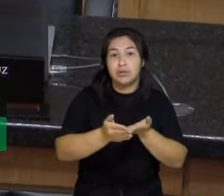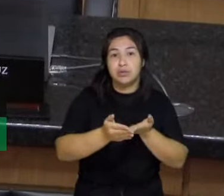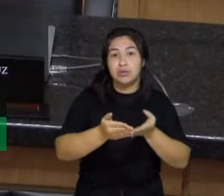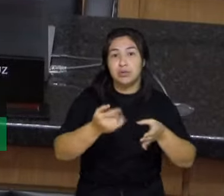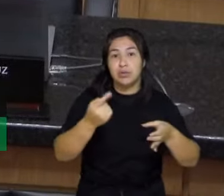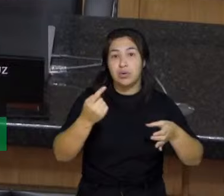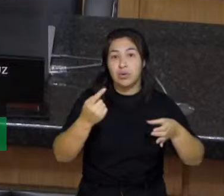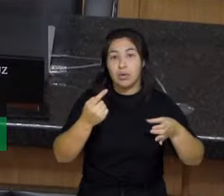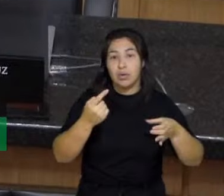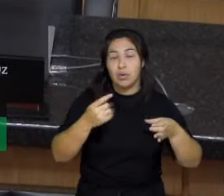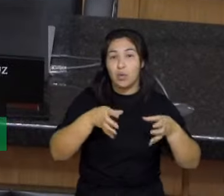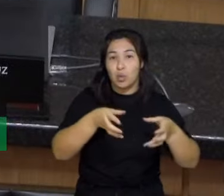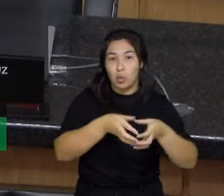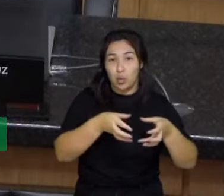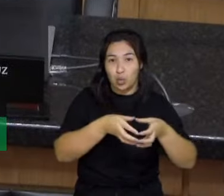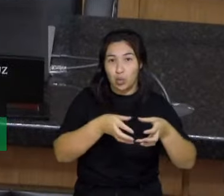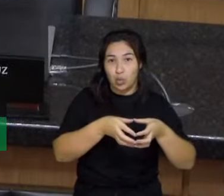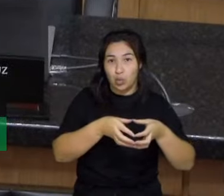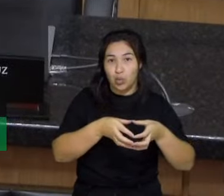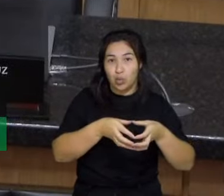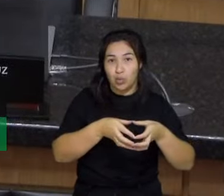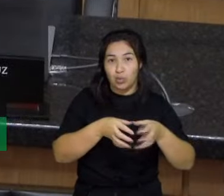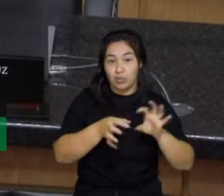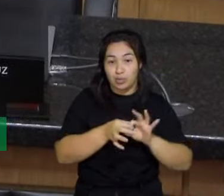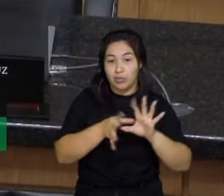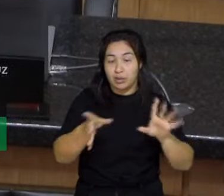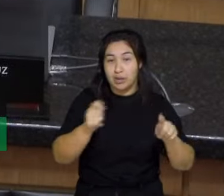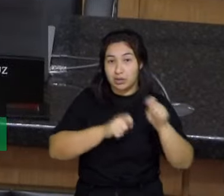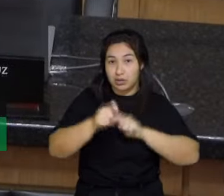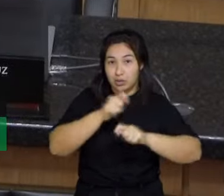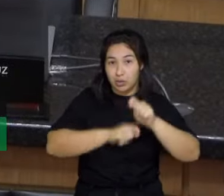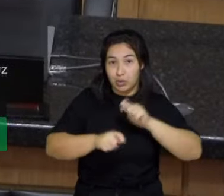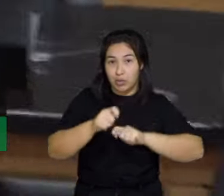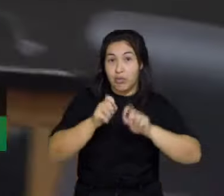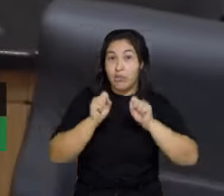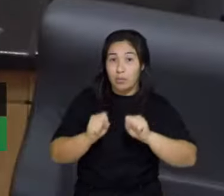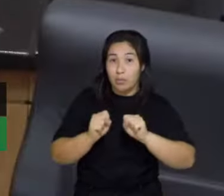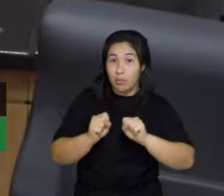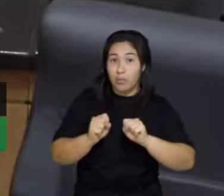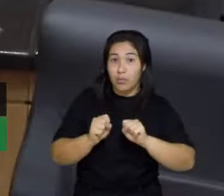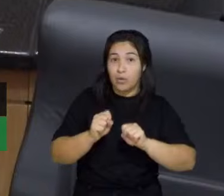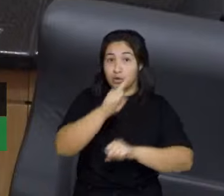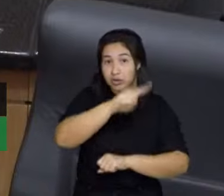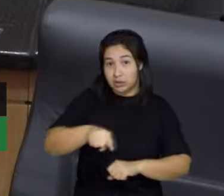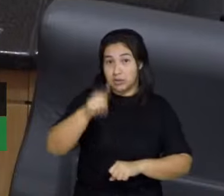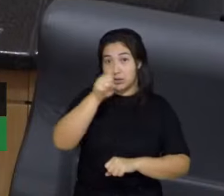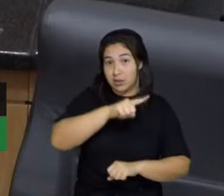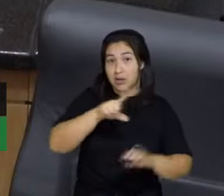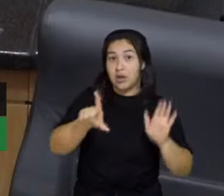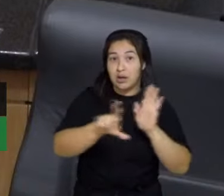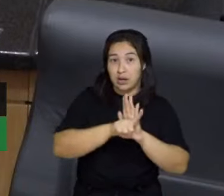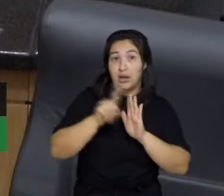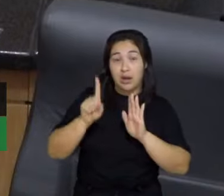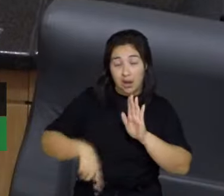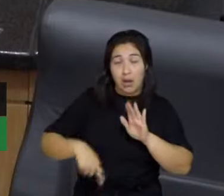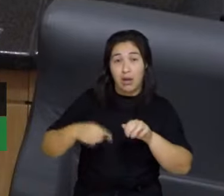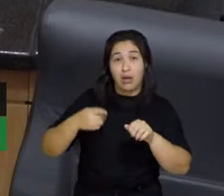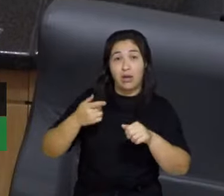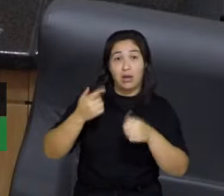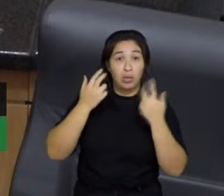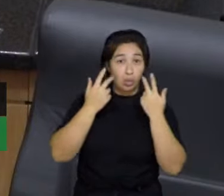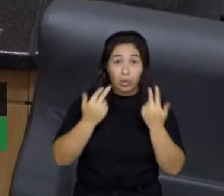Econômica um processo legislativo também, mas de revogação de leis, que também faz parte do processo legislativo.